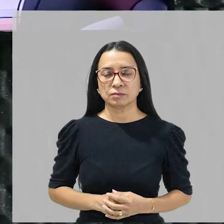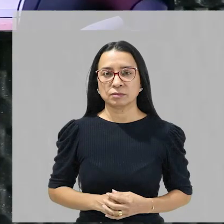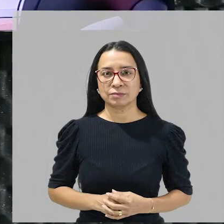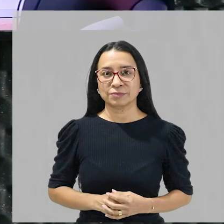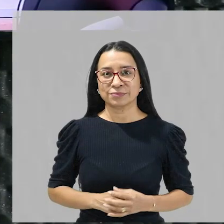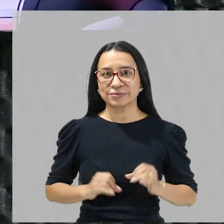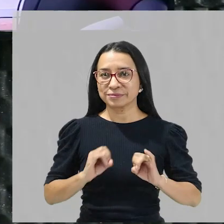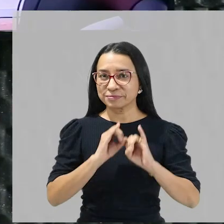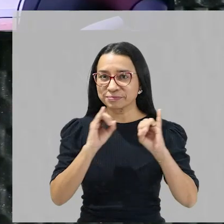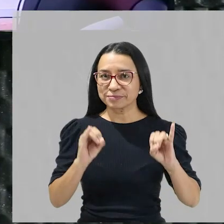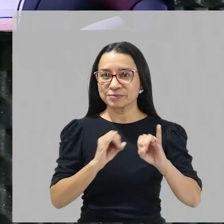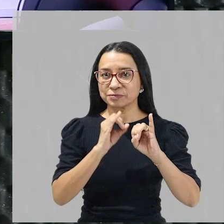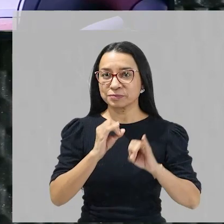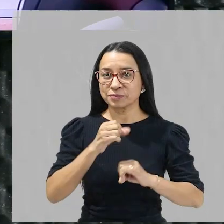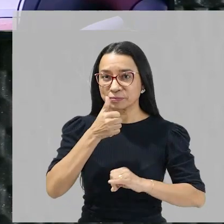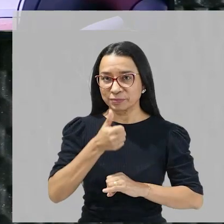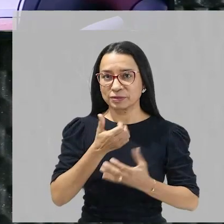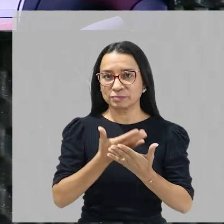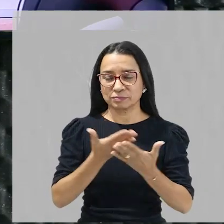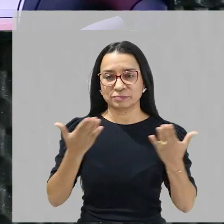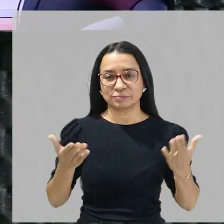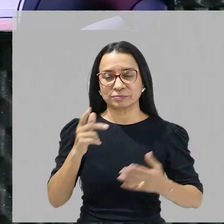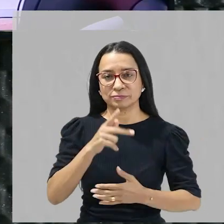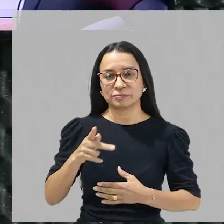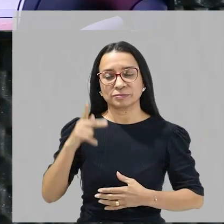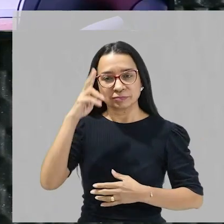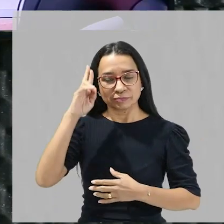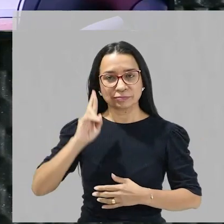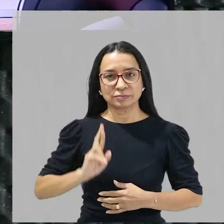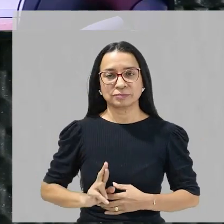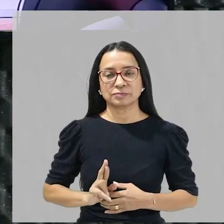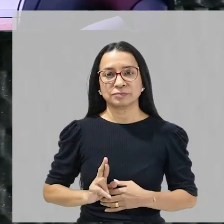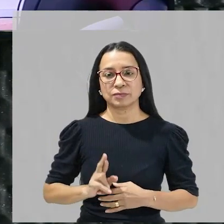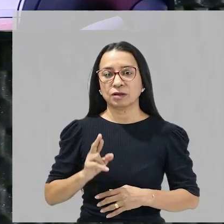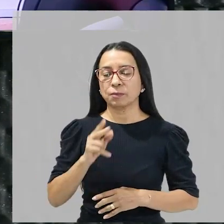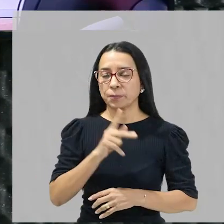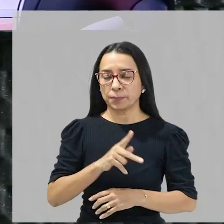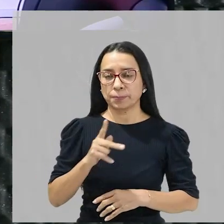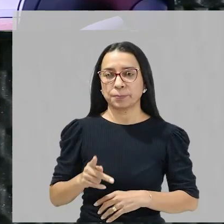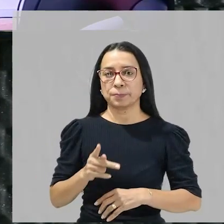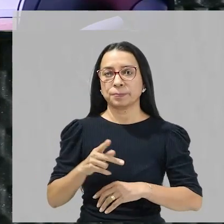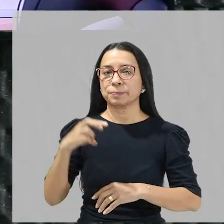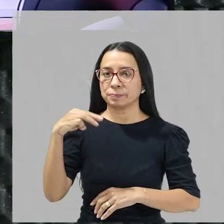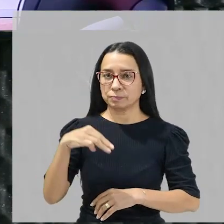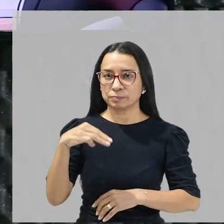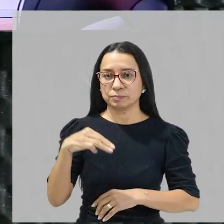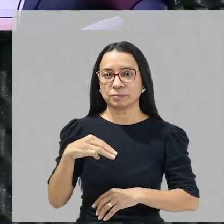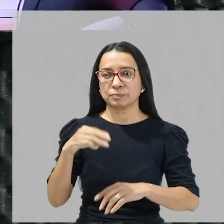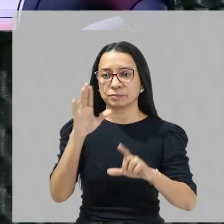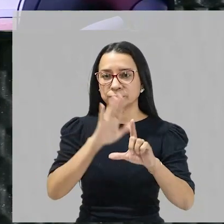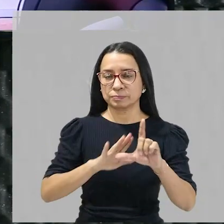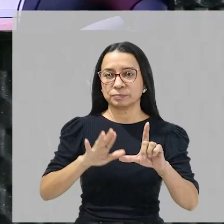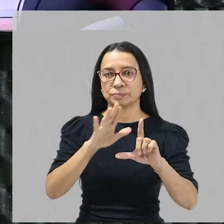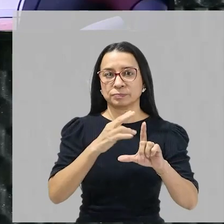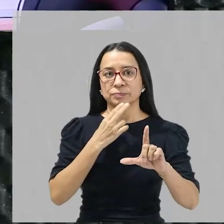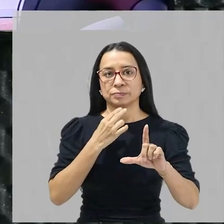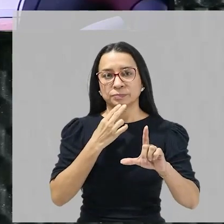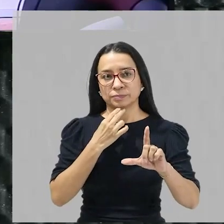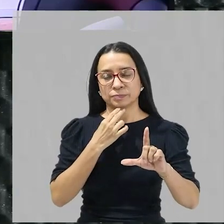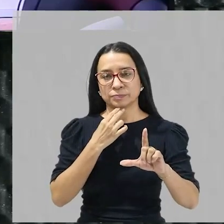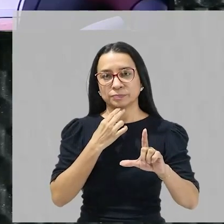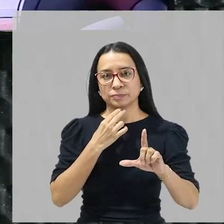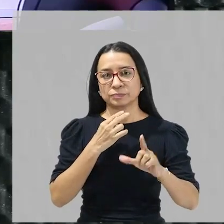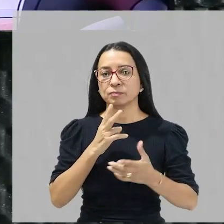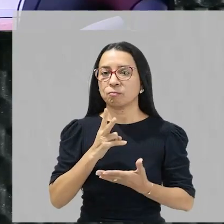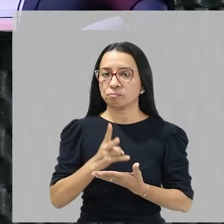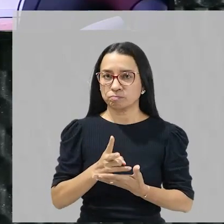E aí, meus amores, tudo bem com vocês? Eu sou a professora Renata Fex, estou professora de matemática da plataforma Gonçalves Dias e,